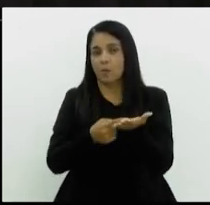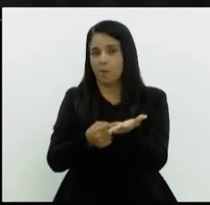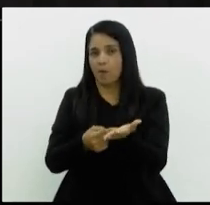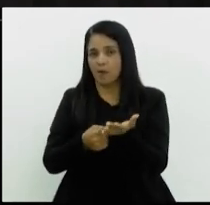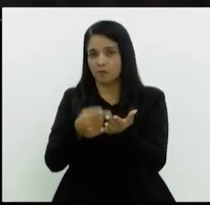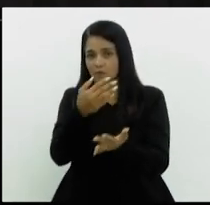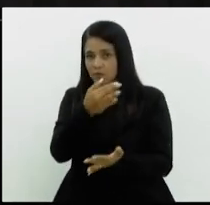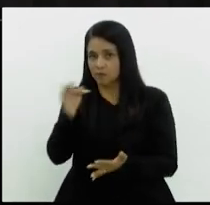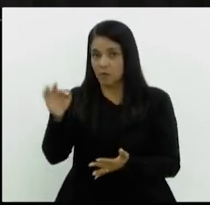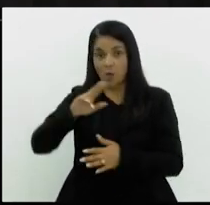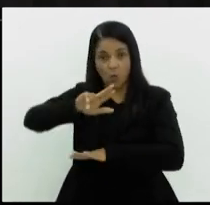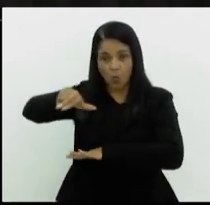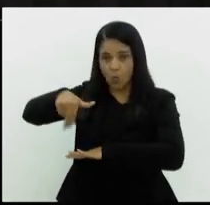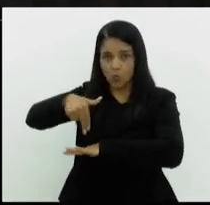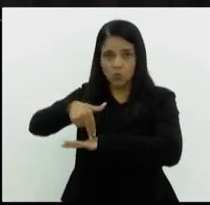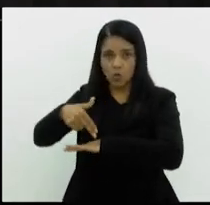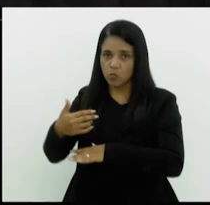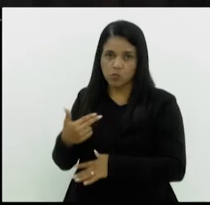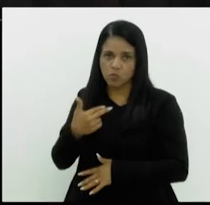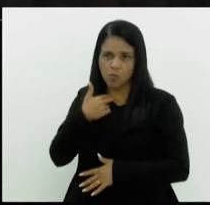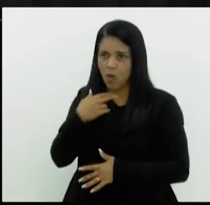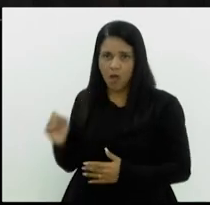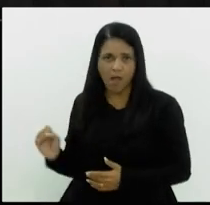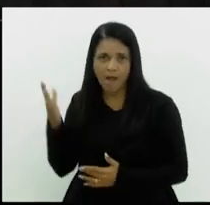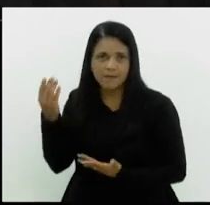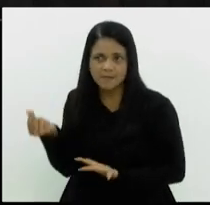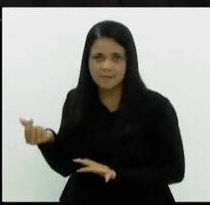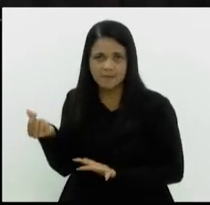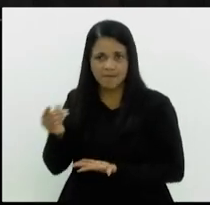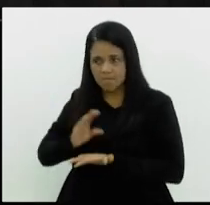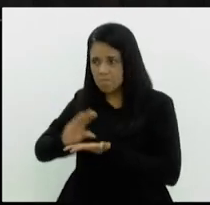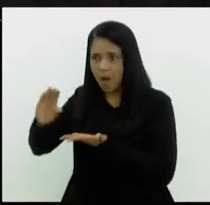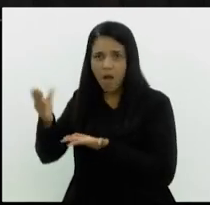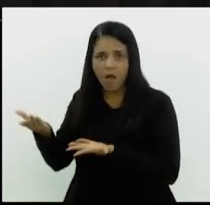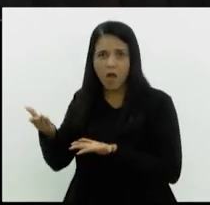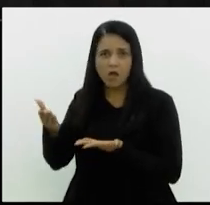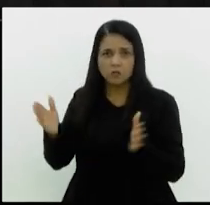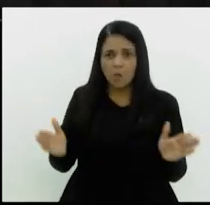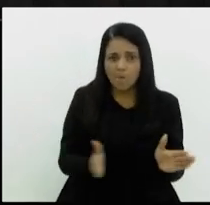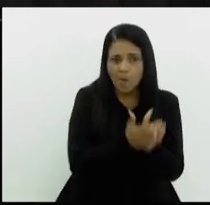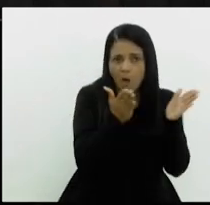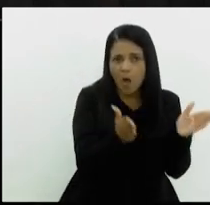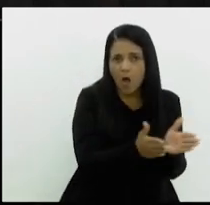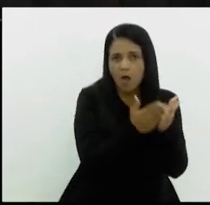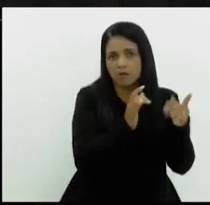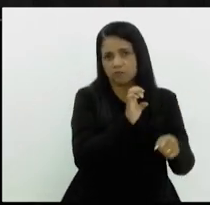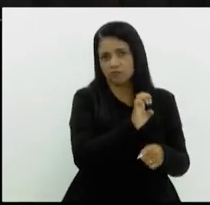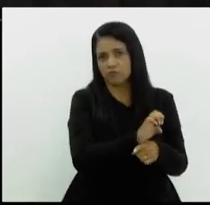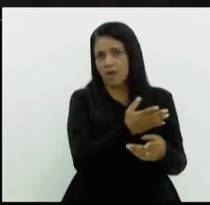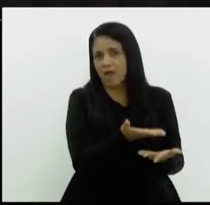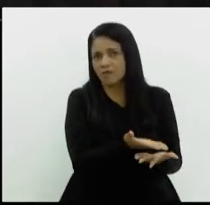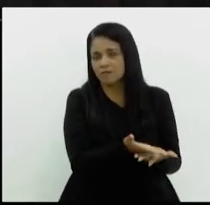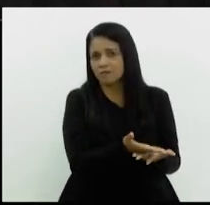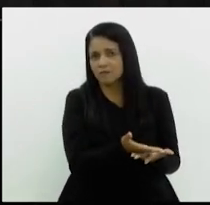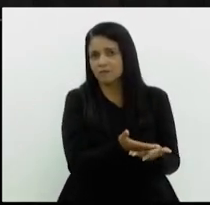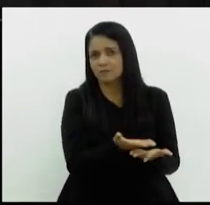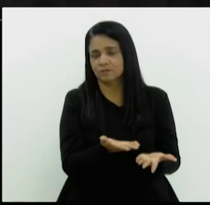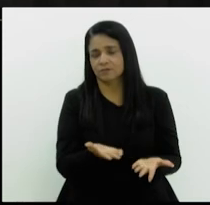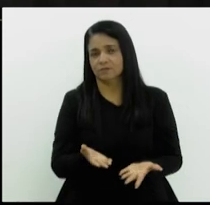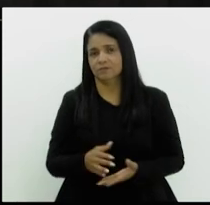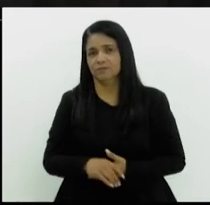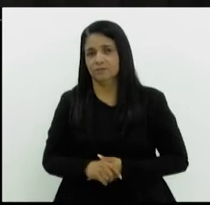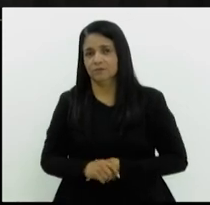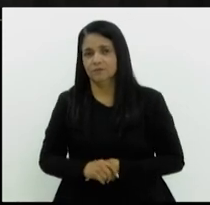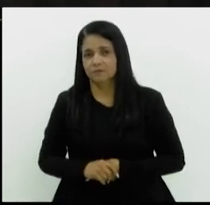a União não pode enriquecer em detrimento do empobrecimento dos Estados Federativos.